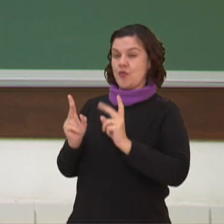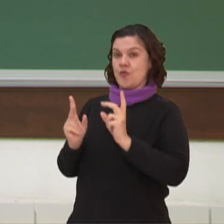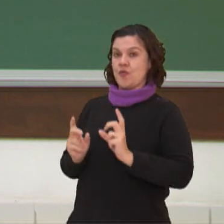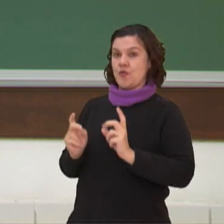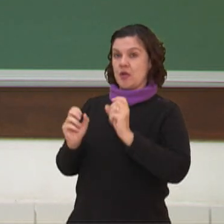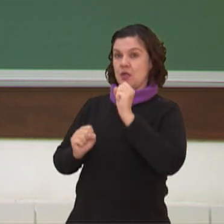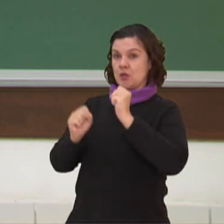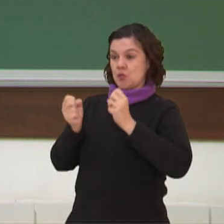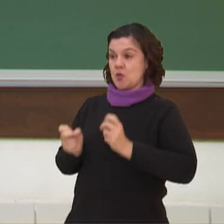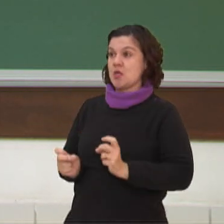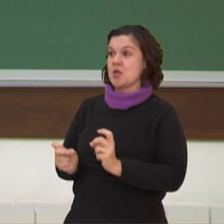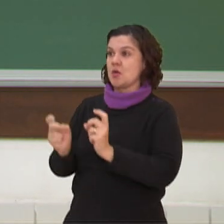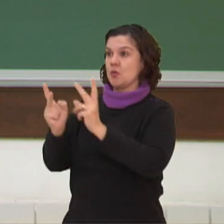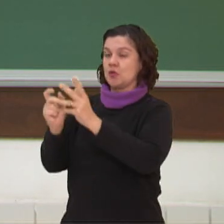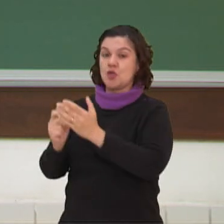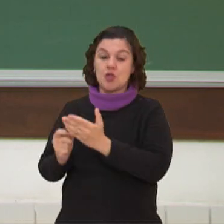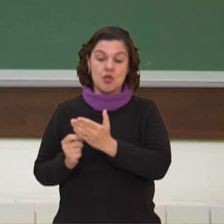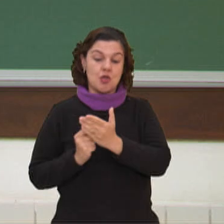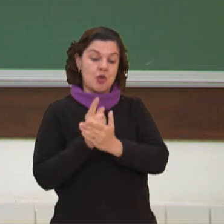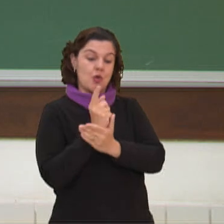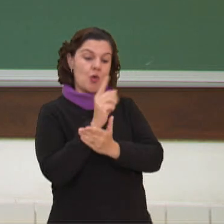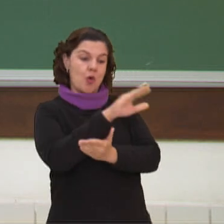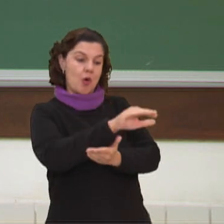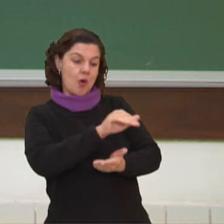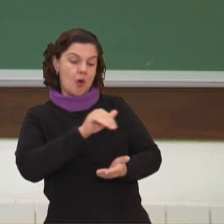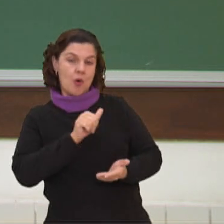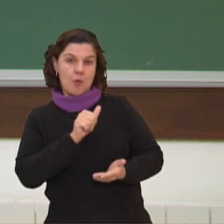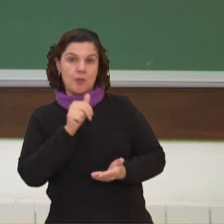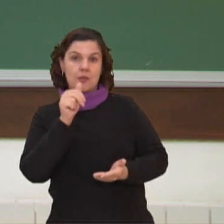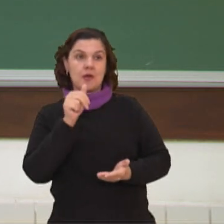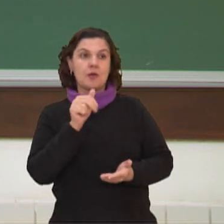produtos industrializados e compro